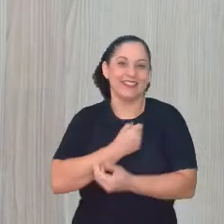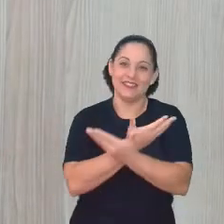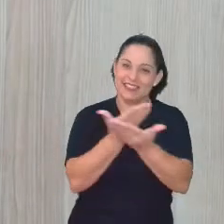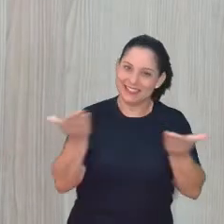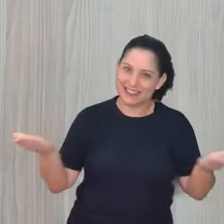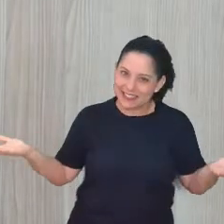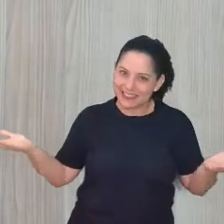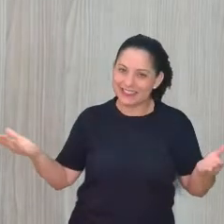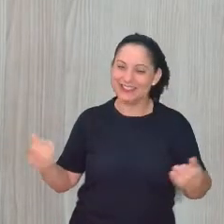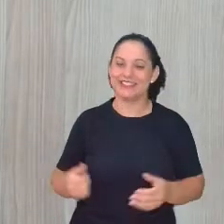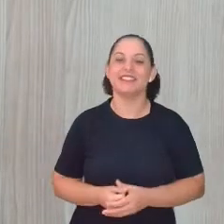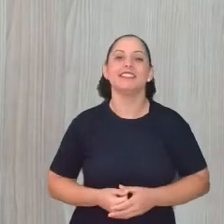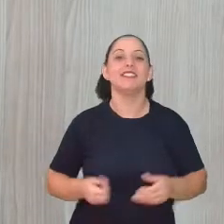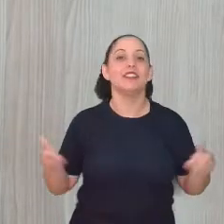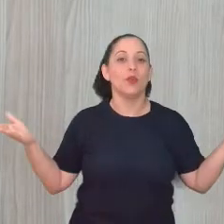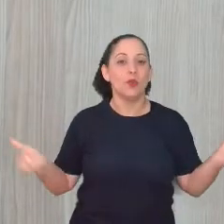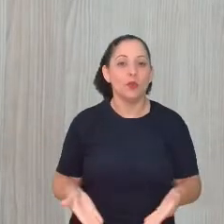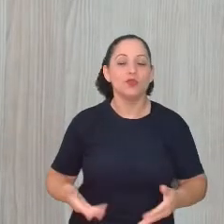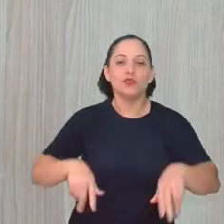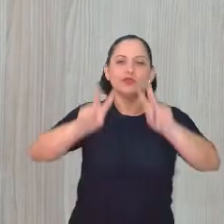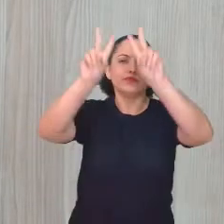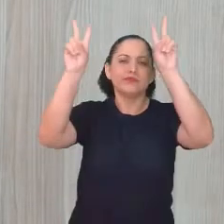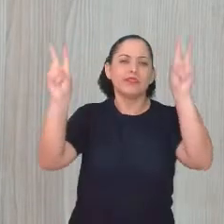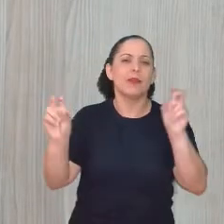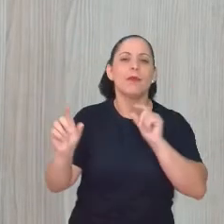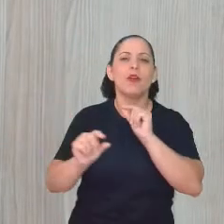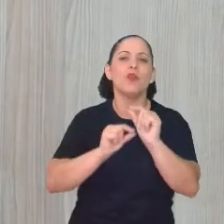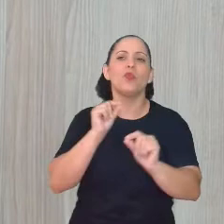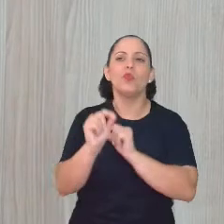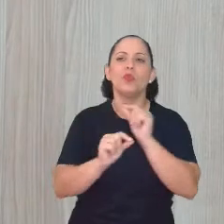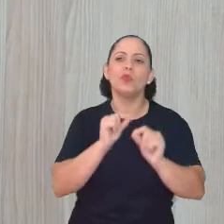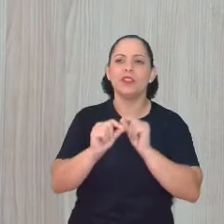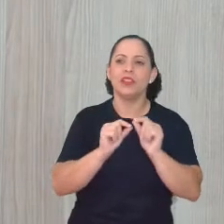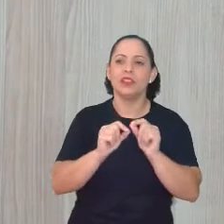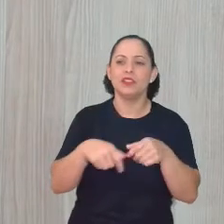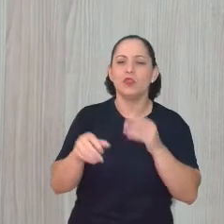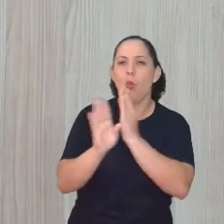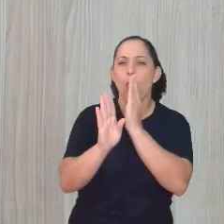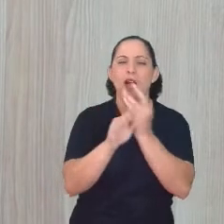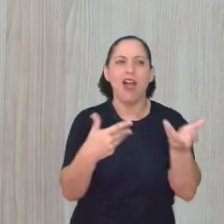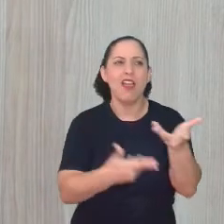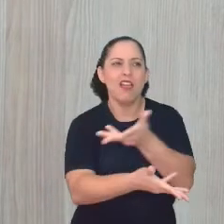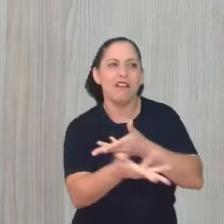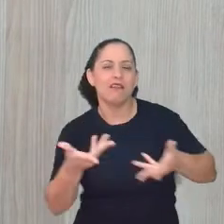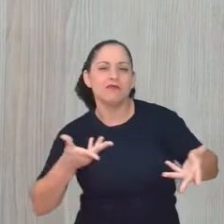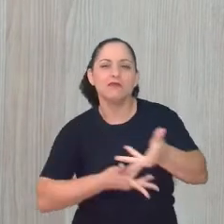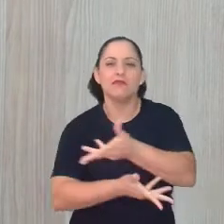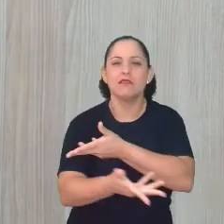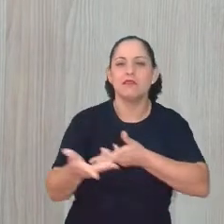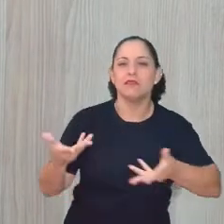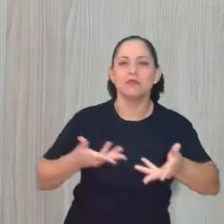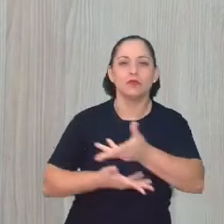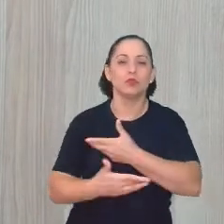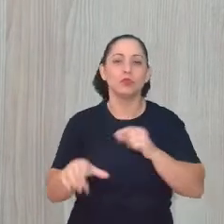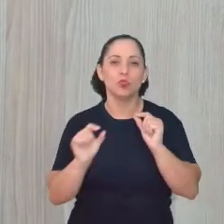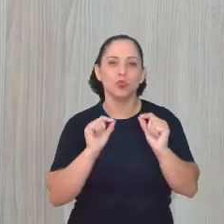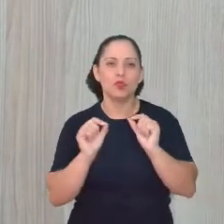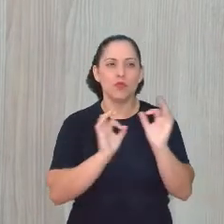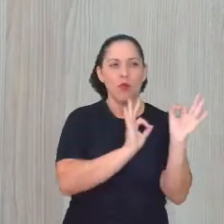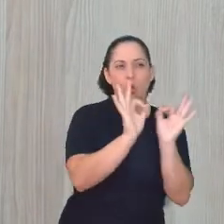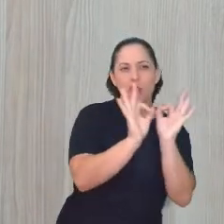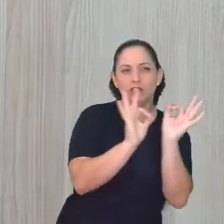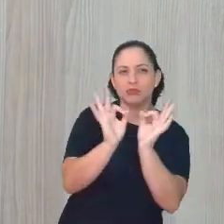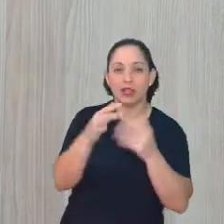né, meus amores? Hoje Pedro vai falar um pouquinho aí com vocês a respeito de descobrir alguma relação, descobrir aí como é que vai montar